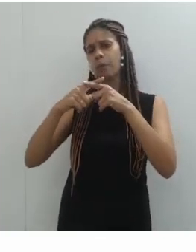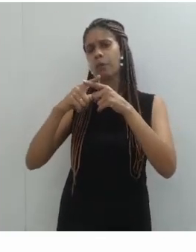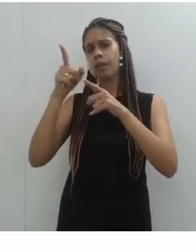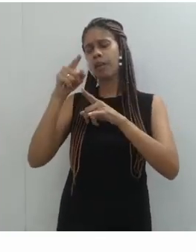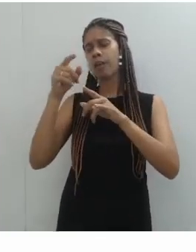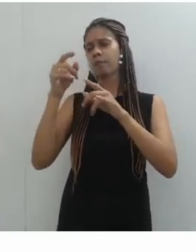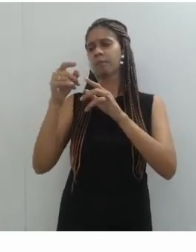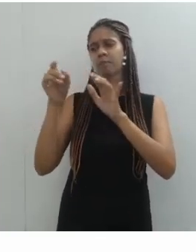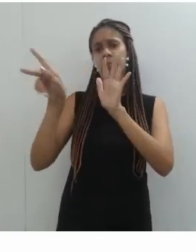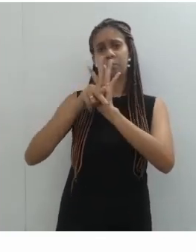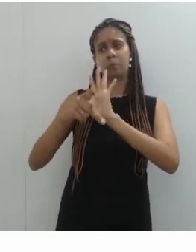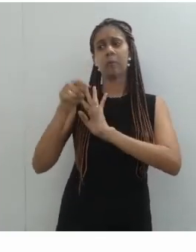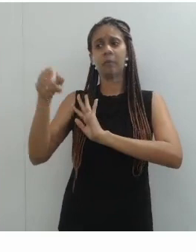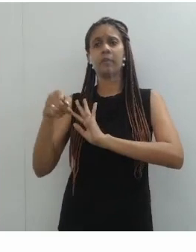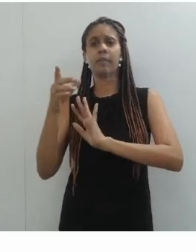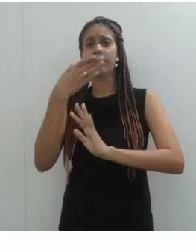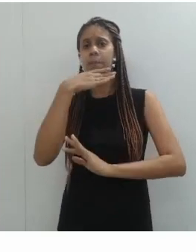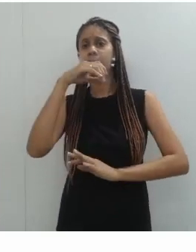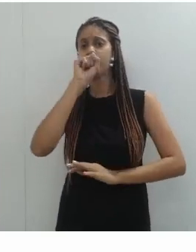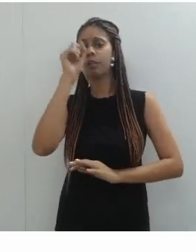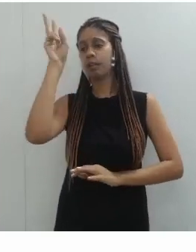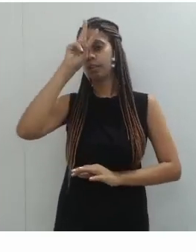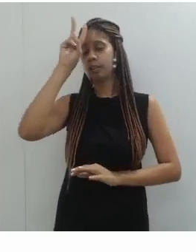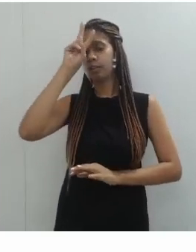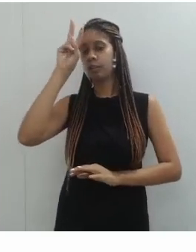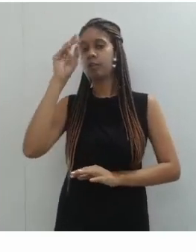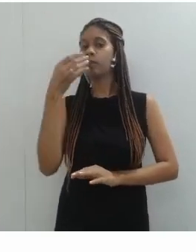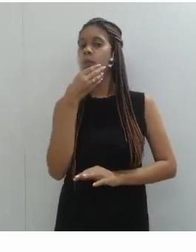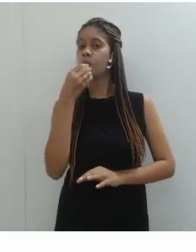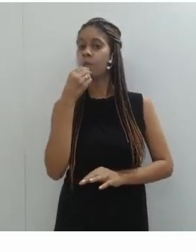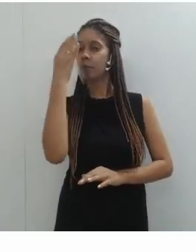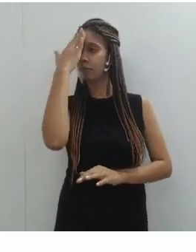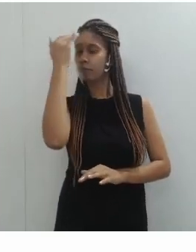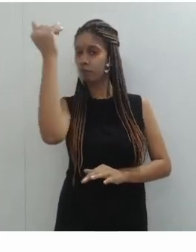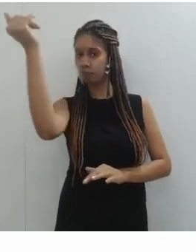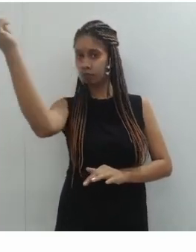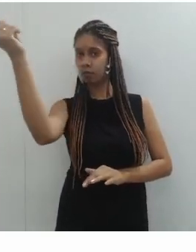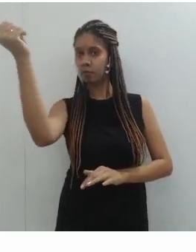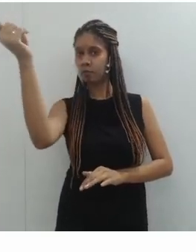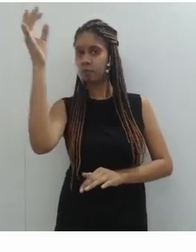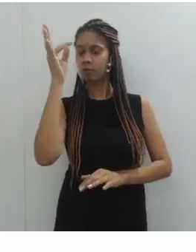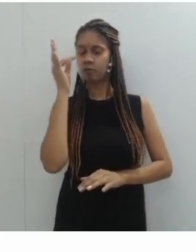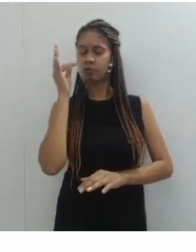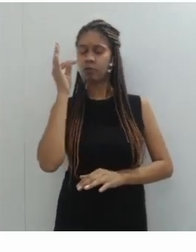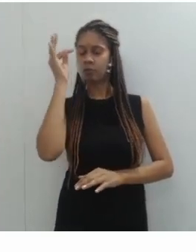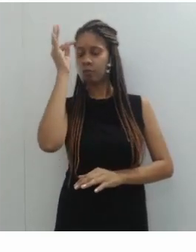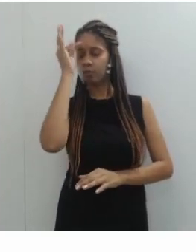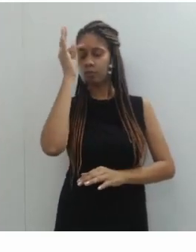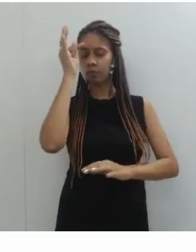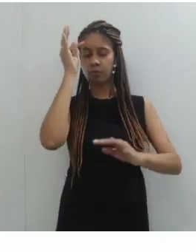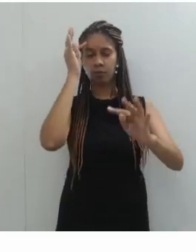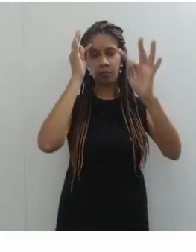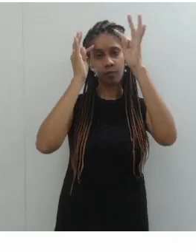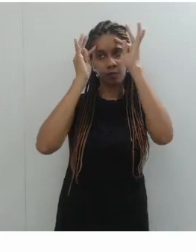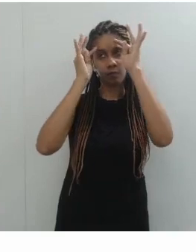para Heródoto? O filósofo romano Cícero chamou